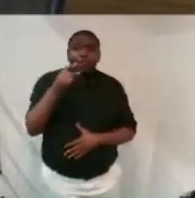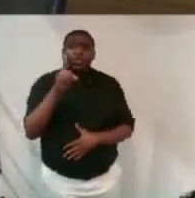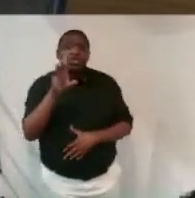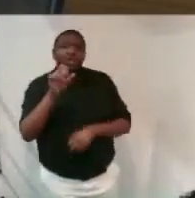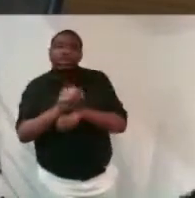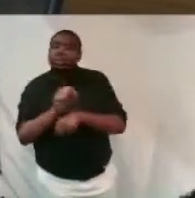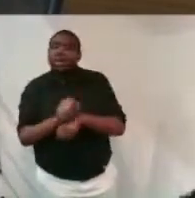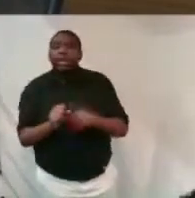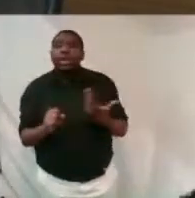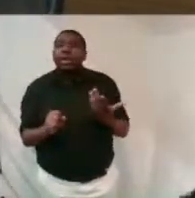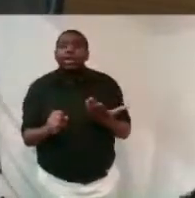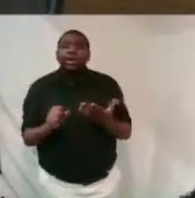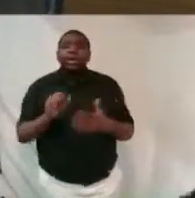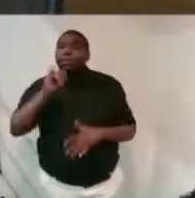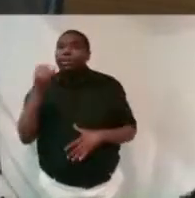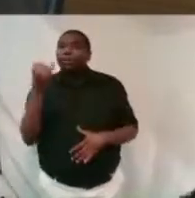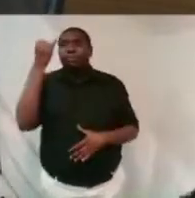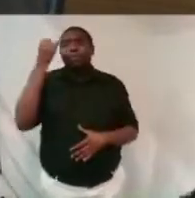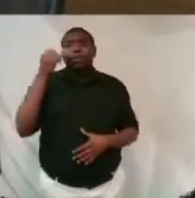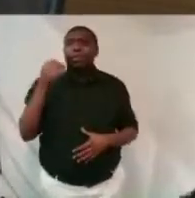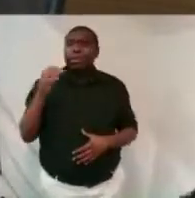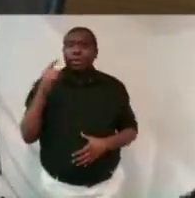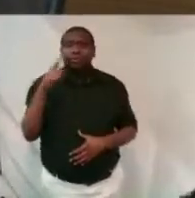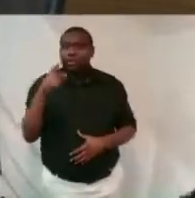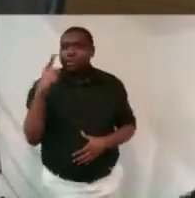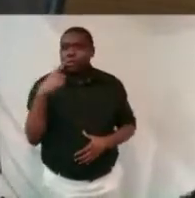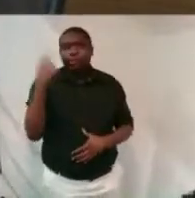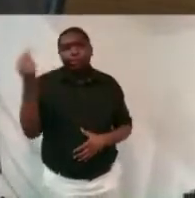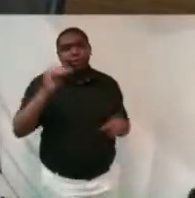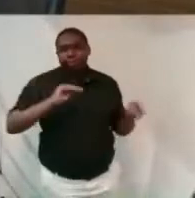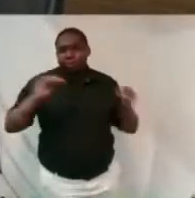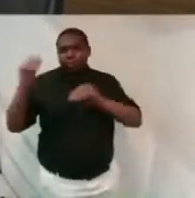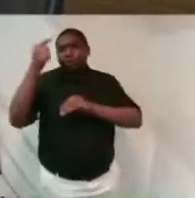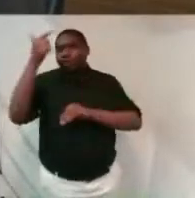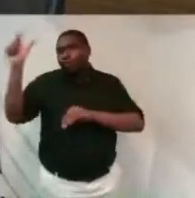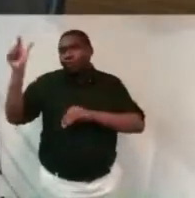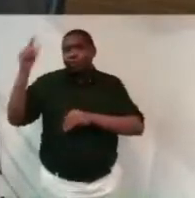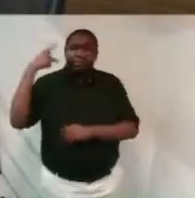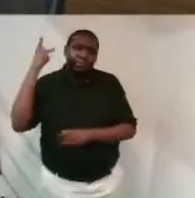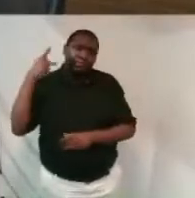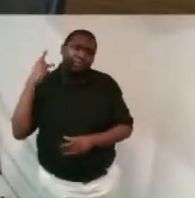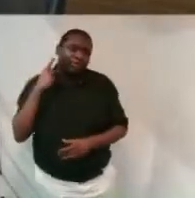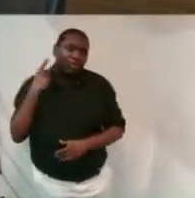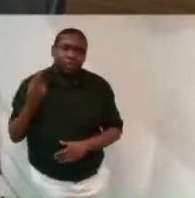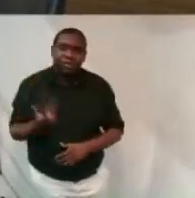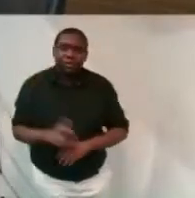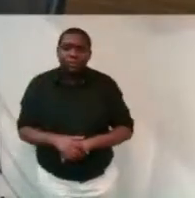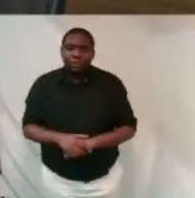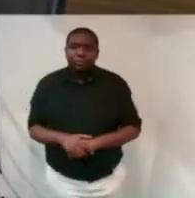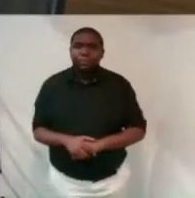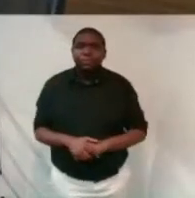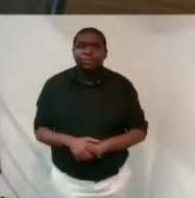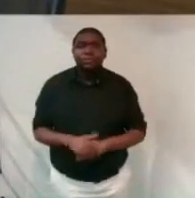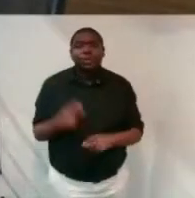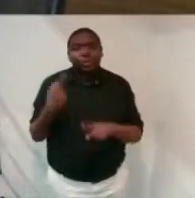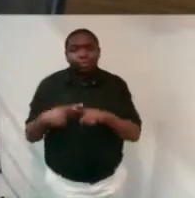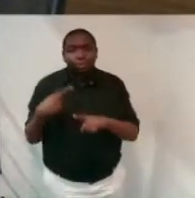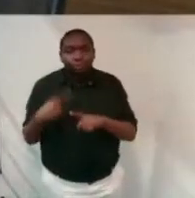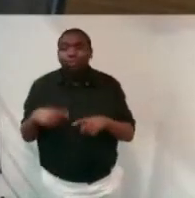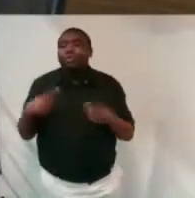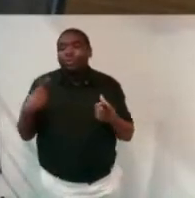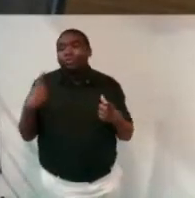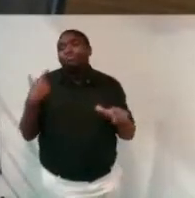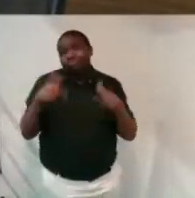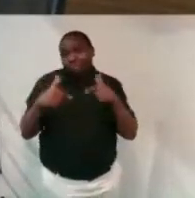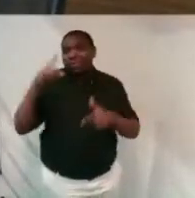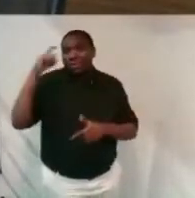primeira oportunidade para se remover para qualquer outra promotoria, porque dá trabalho. Mas são